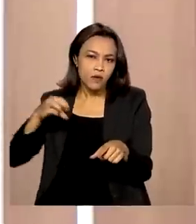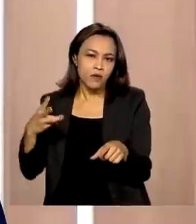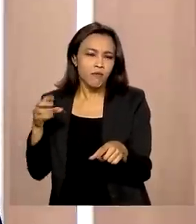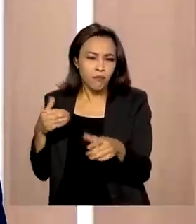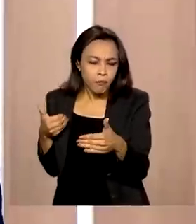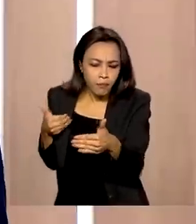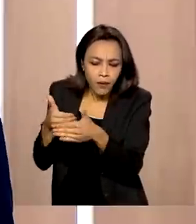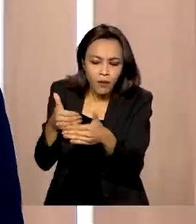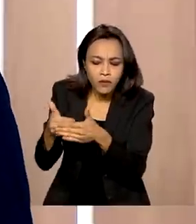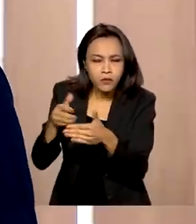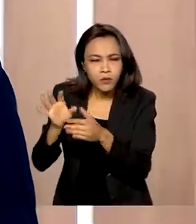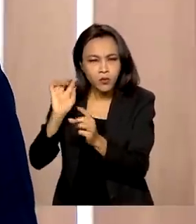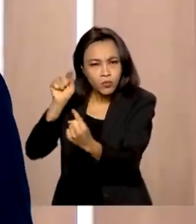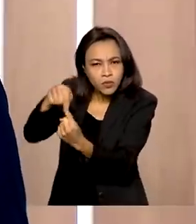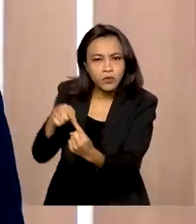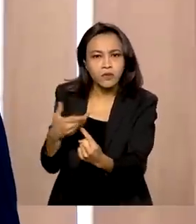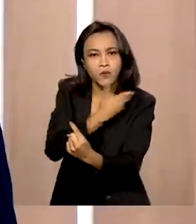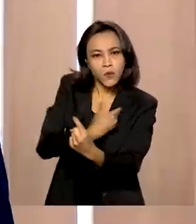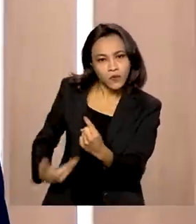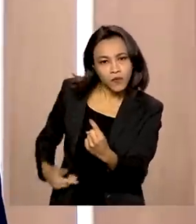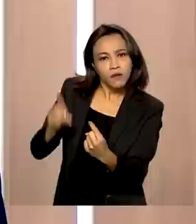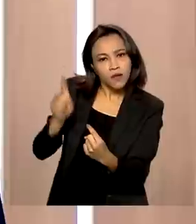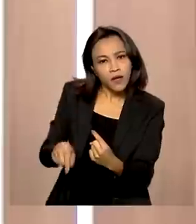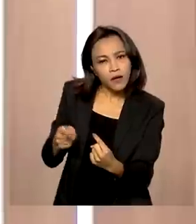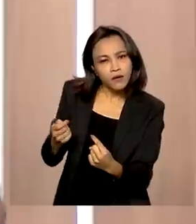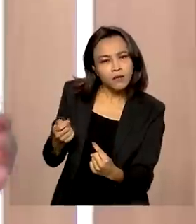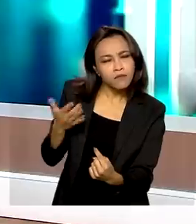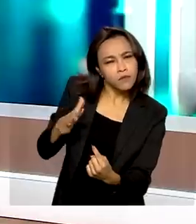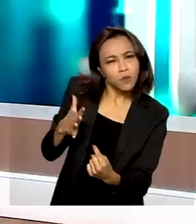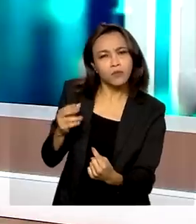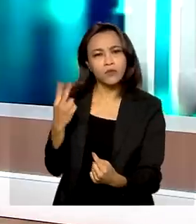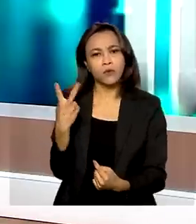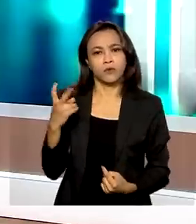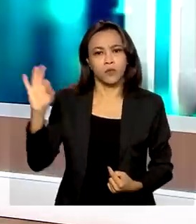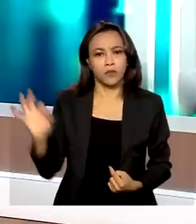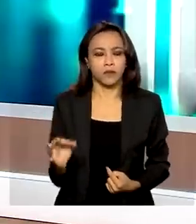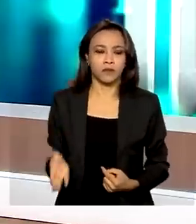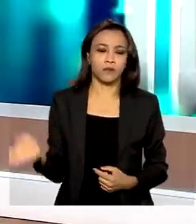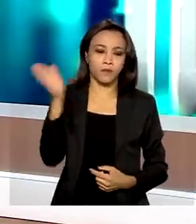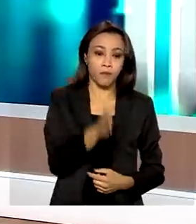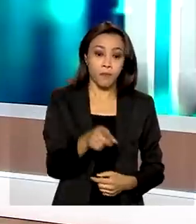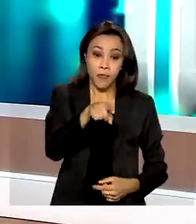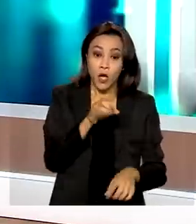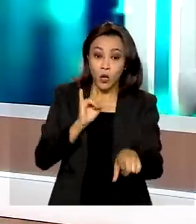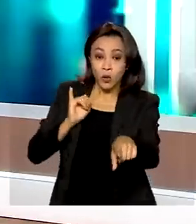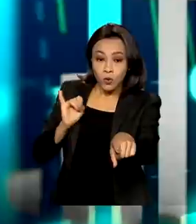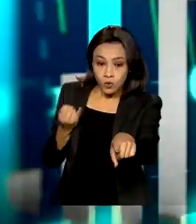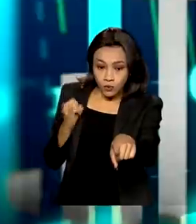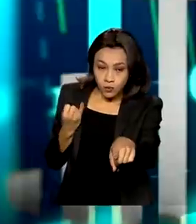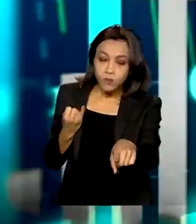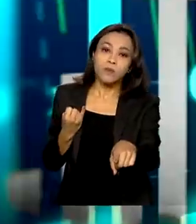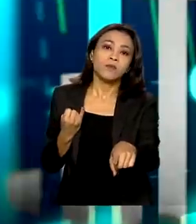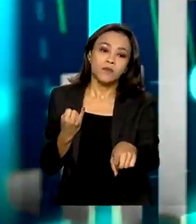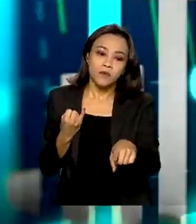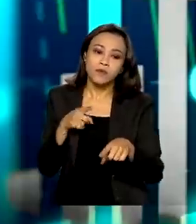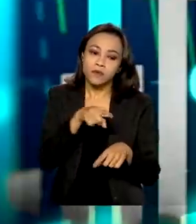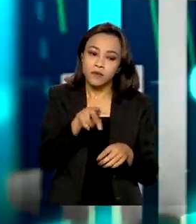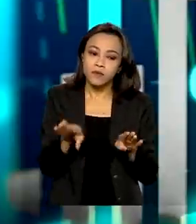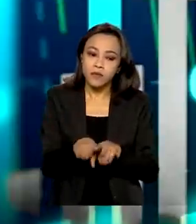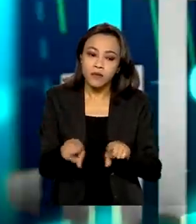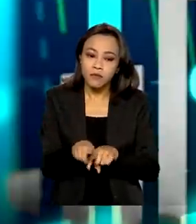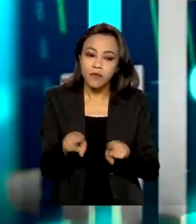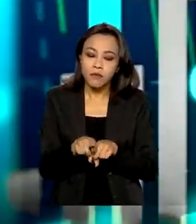governo, do Ministério da Economia, que é em torno de 2%. Em relação às taxas de juros, em função até da expectativa